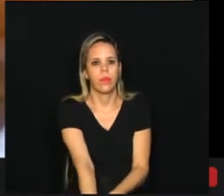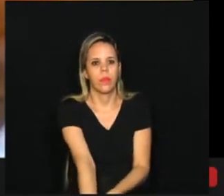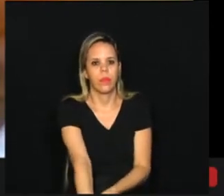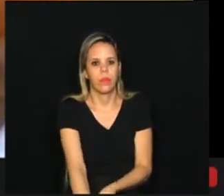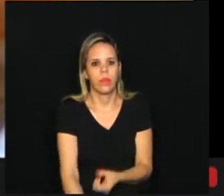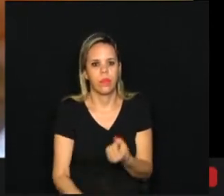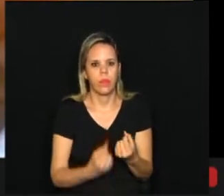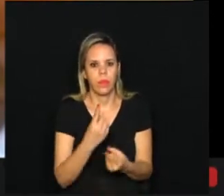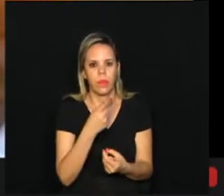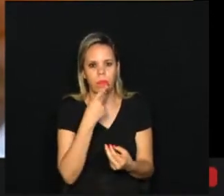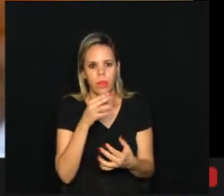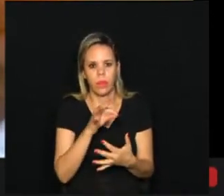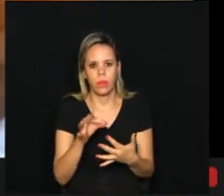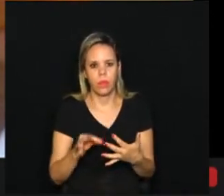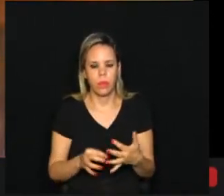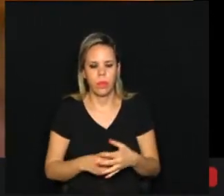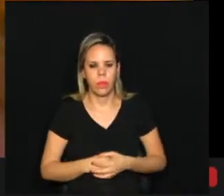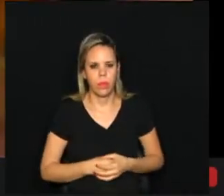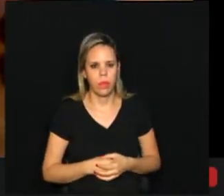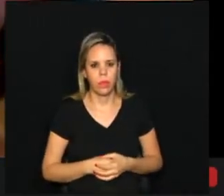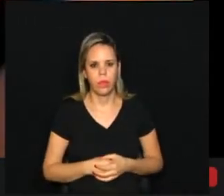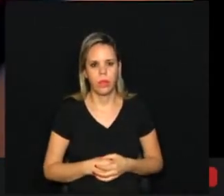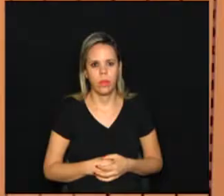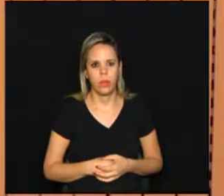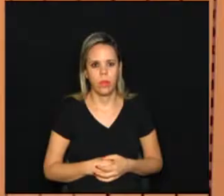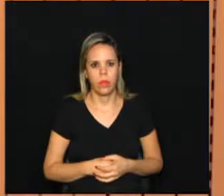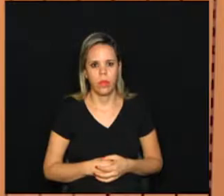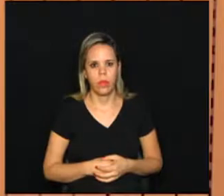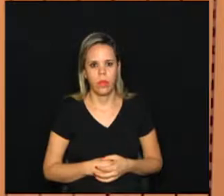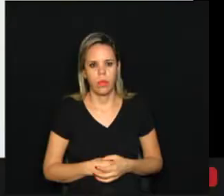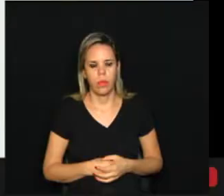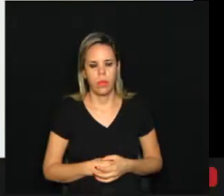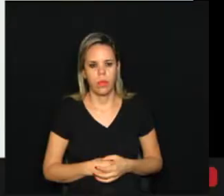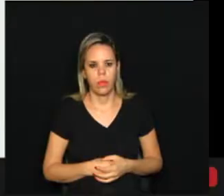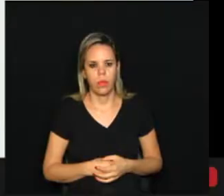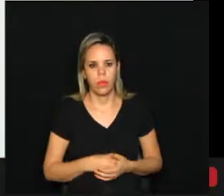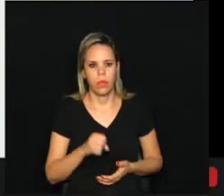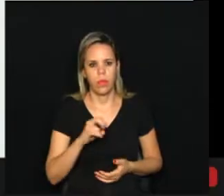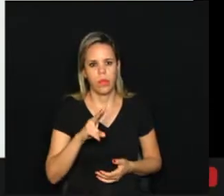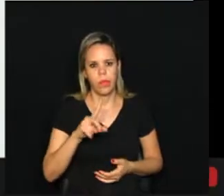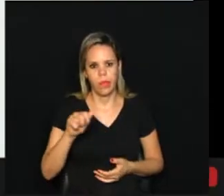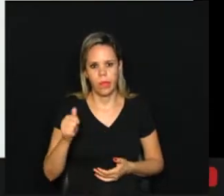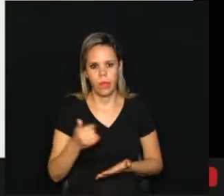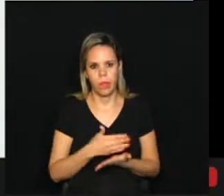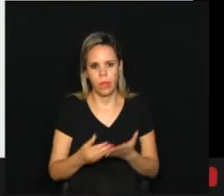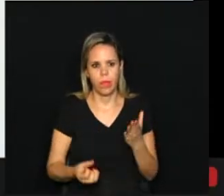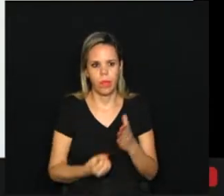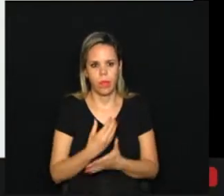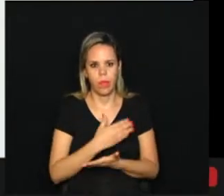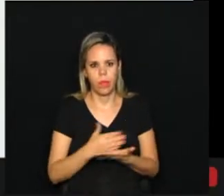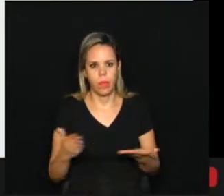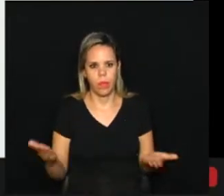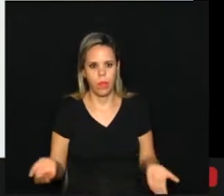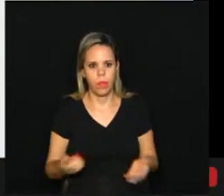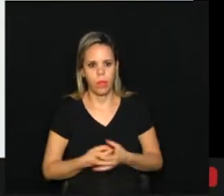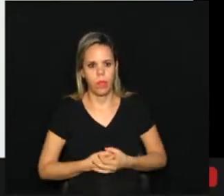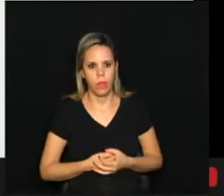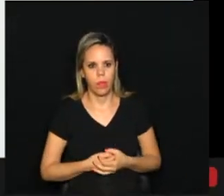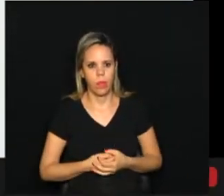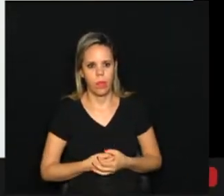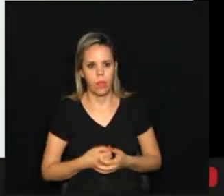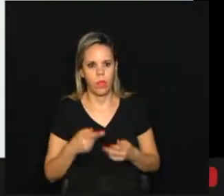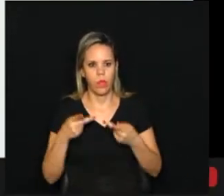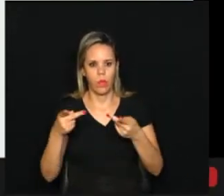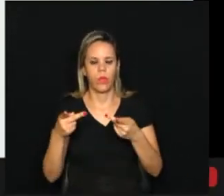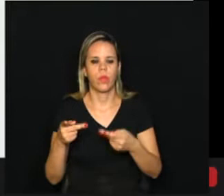alguns adendos aí ao caso, que a Silvia acompanhou desde o início. Ela foi chamada